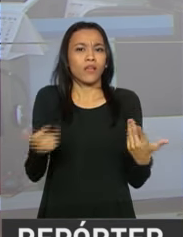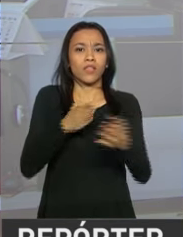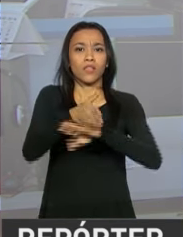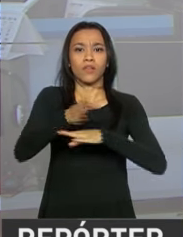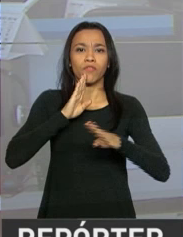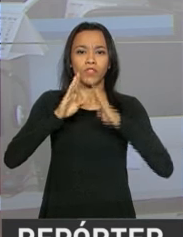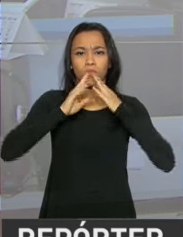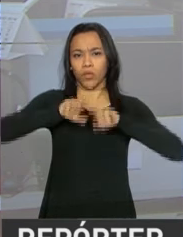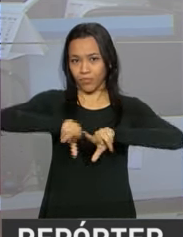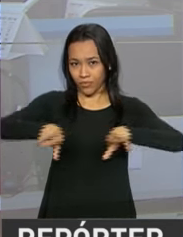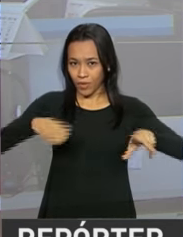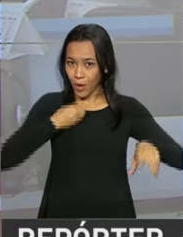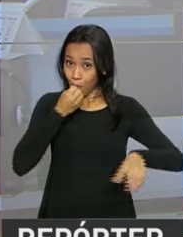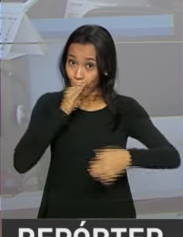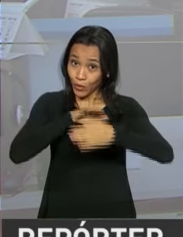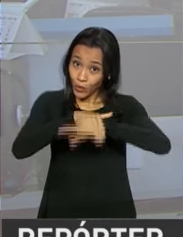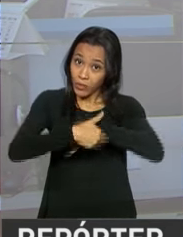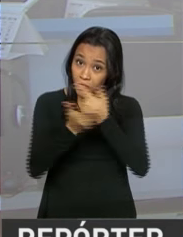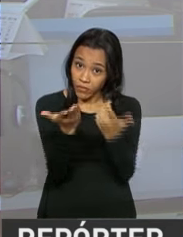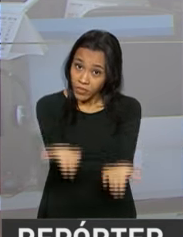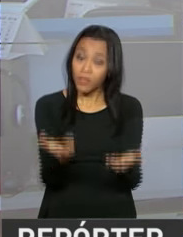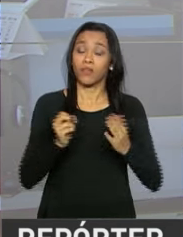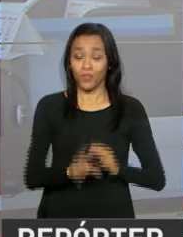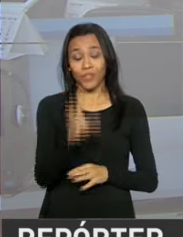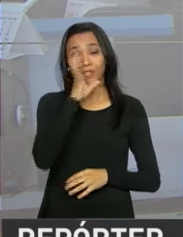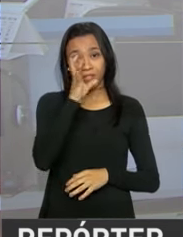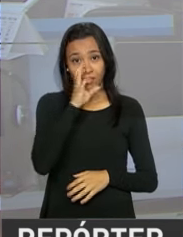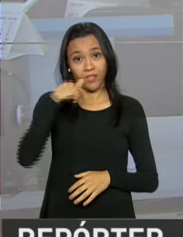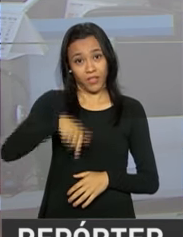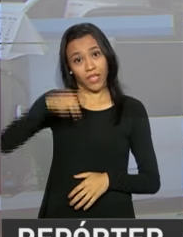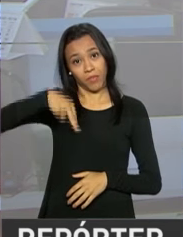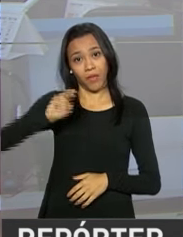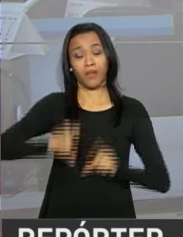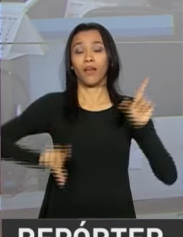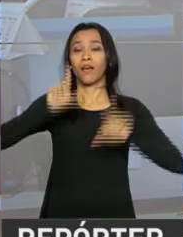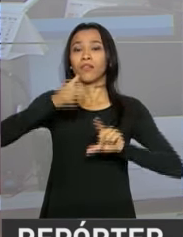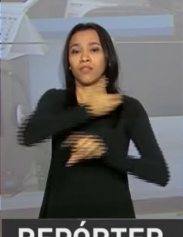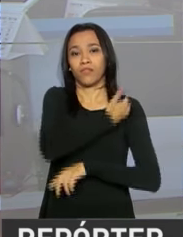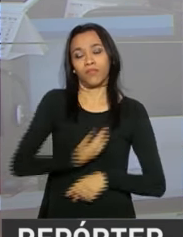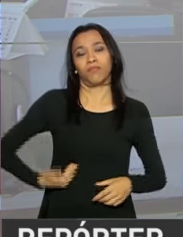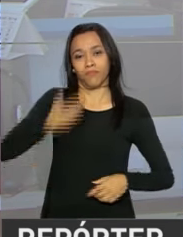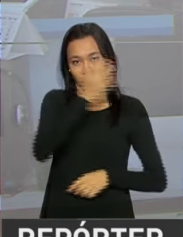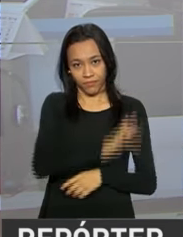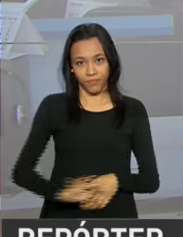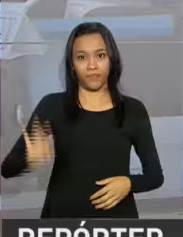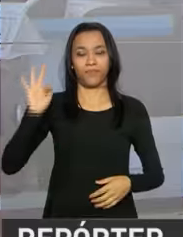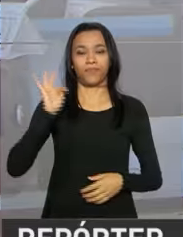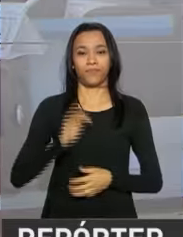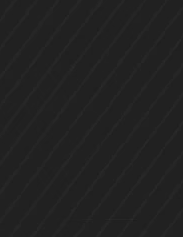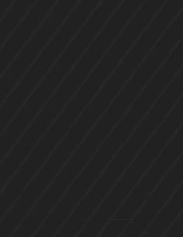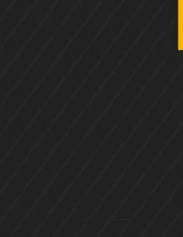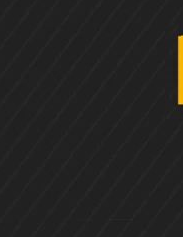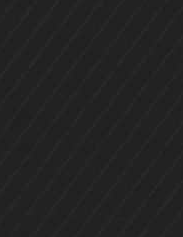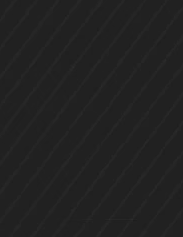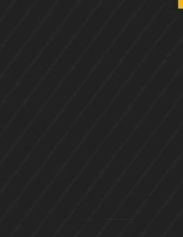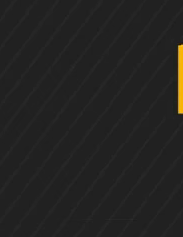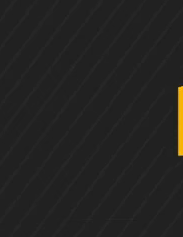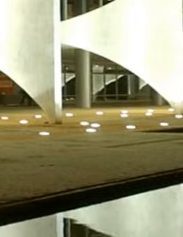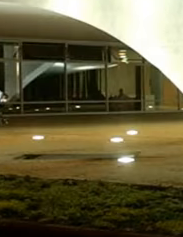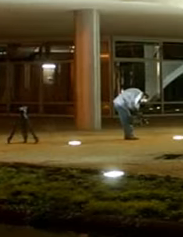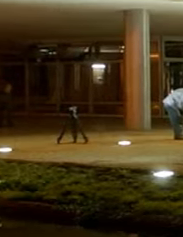redes sociais. Uma boa noite para você e continue com a gente aqui na NBR, a TV do governo federal.